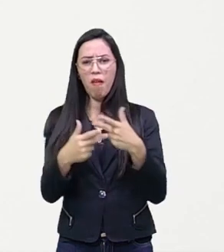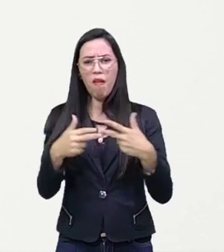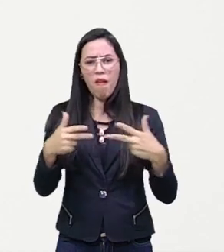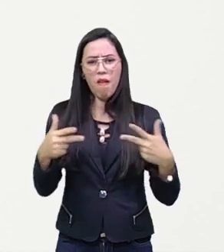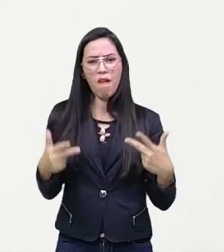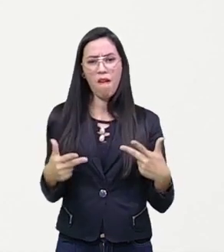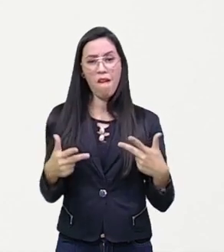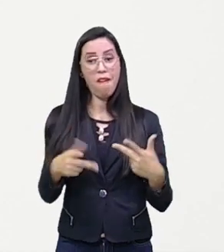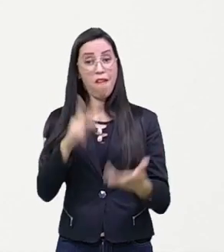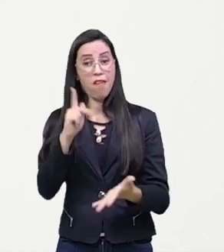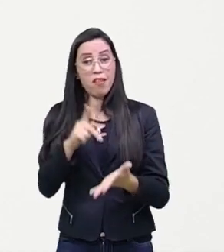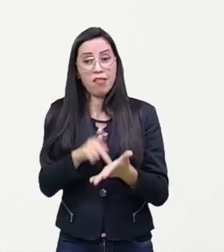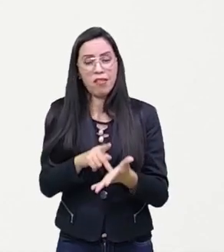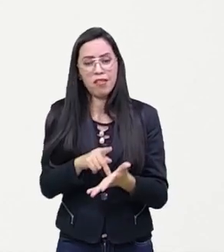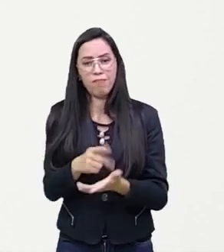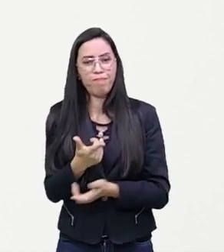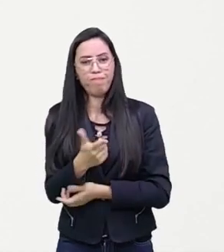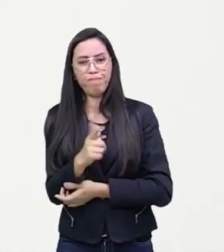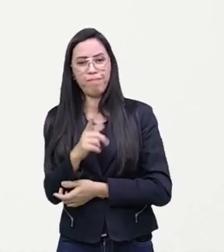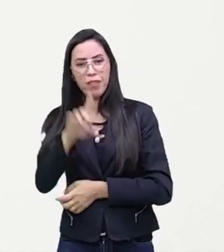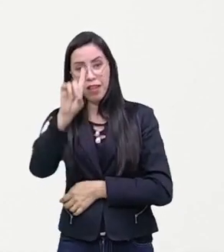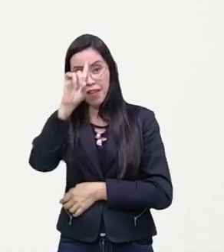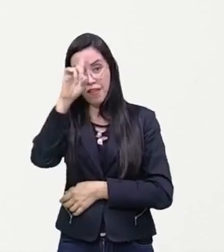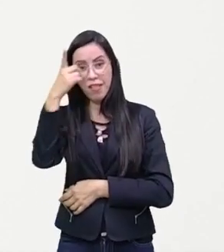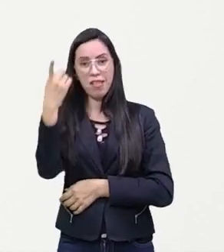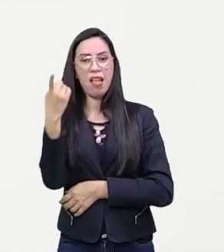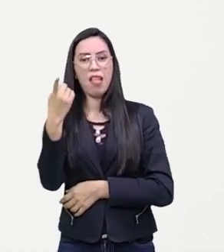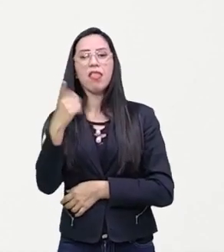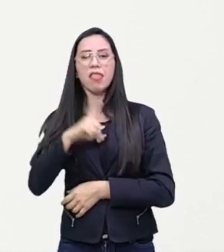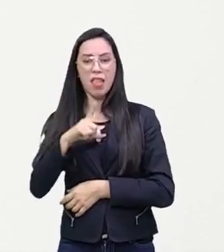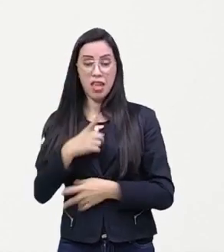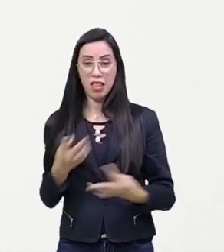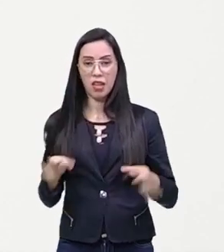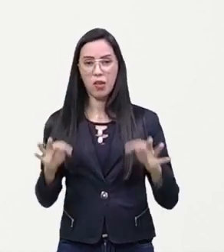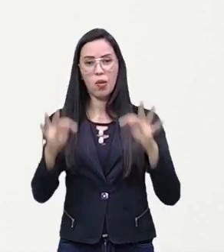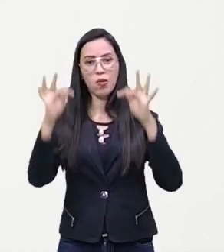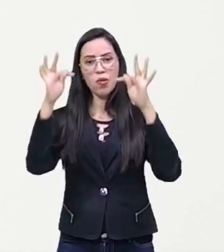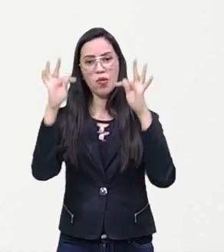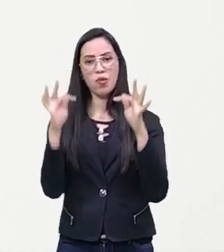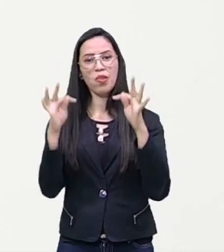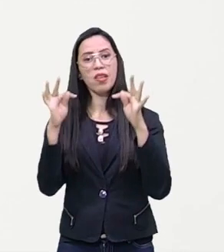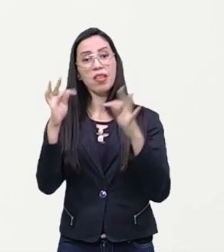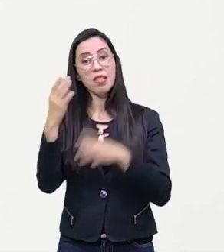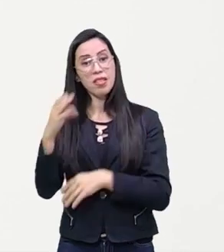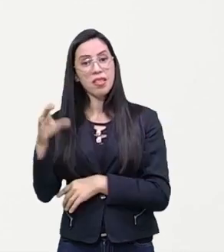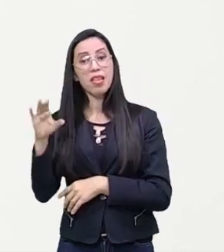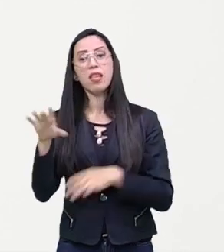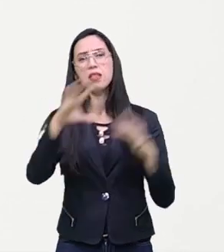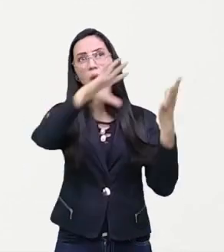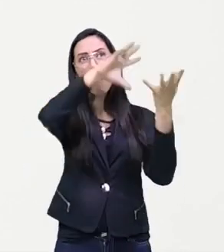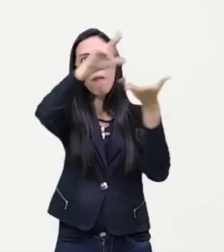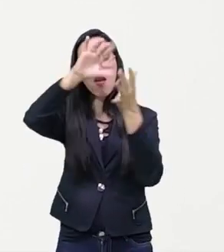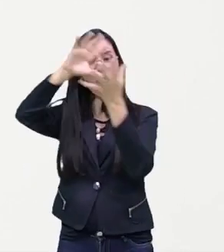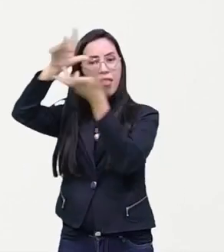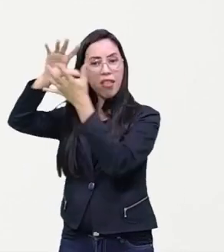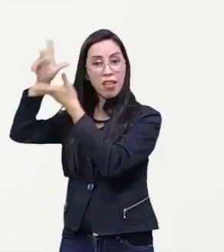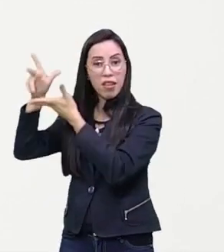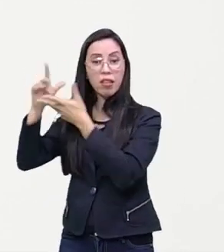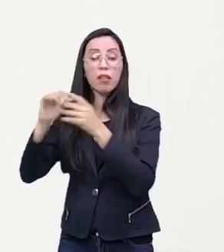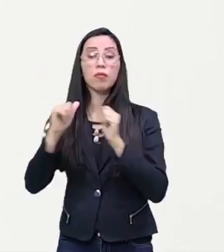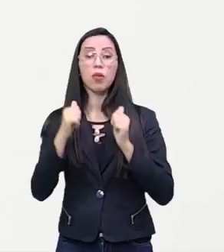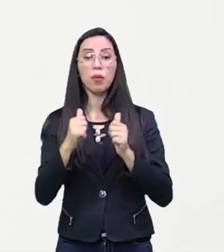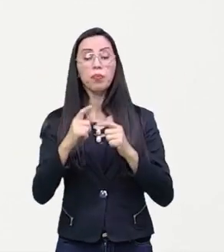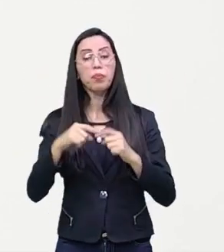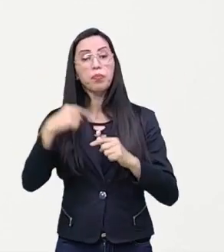envolve tecnologia, ciência e outros planetas. Olha aí que maravilha. Próximo. Terror.